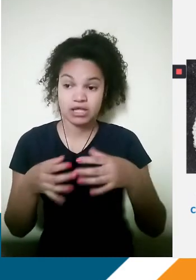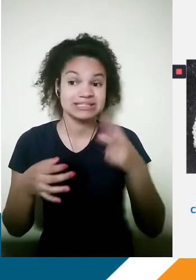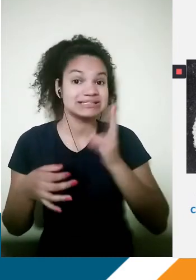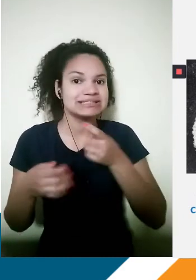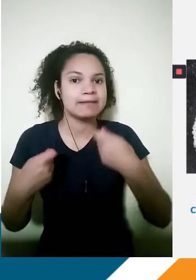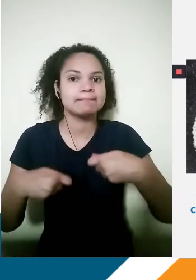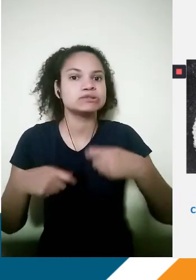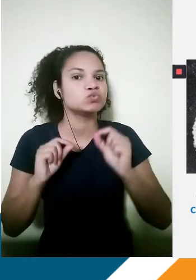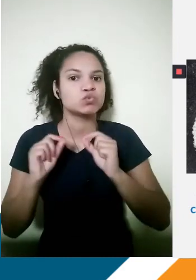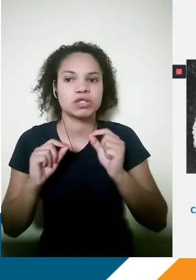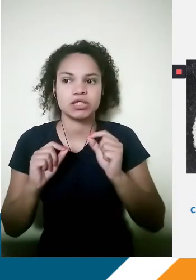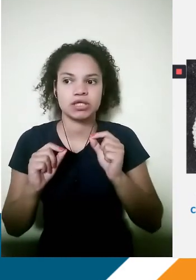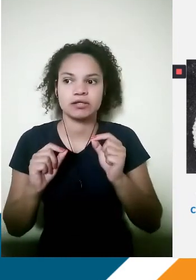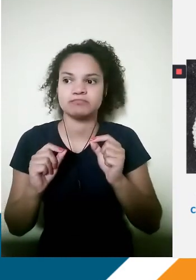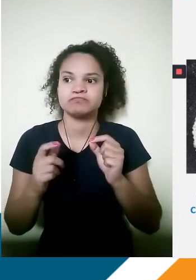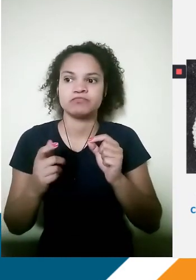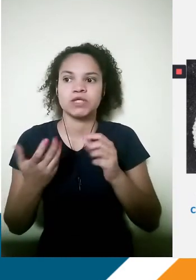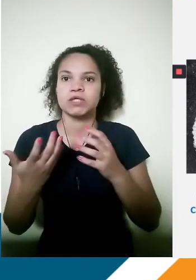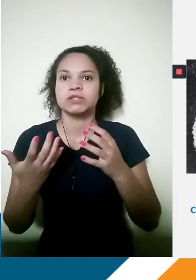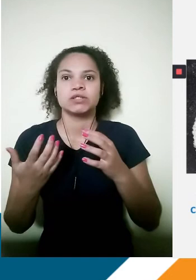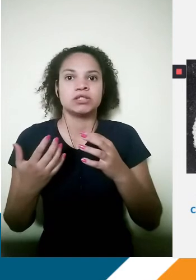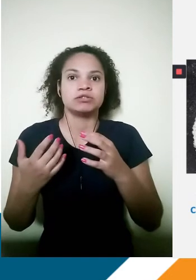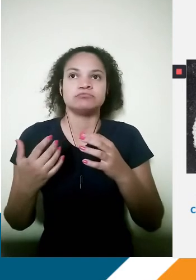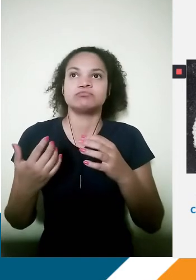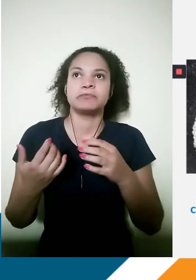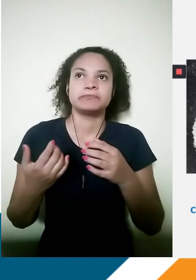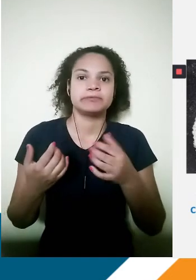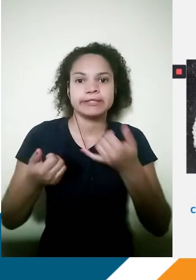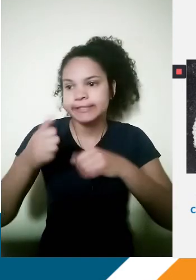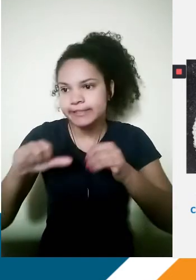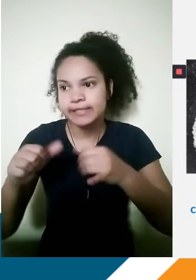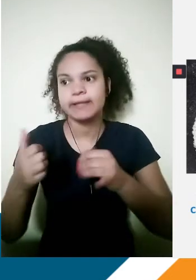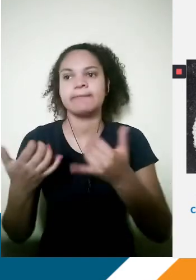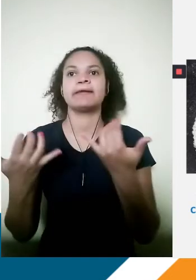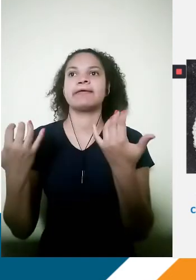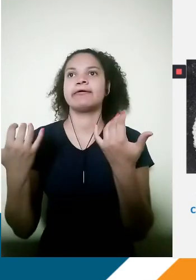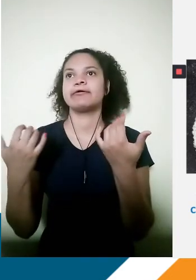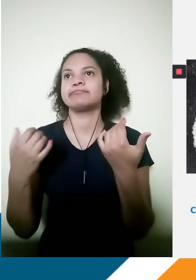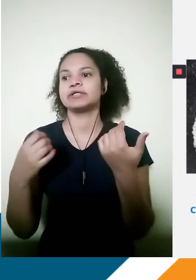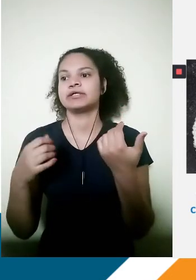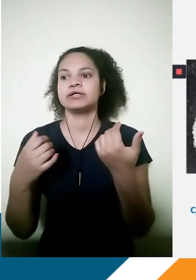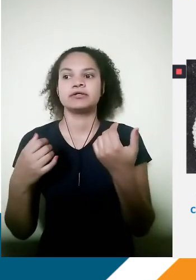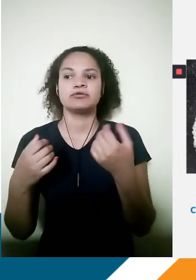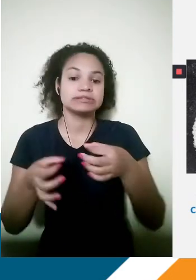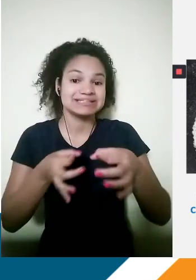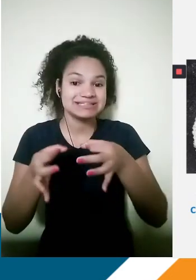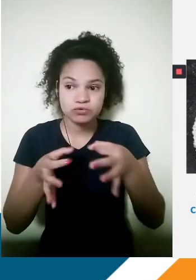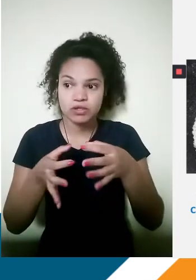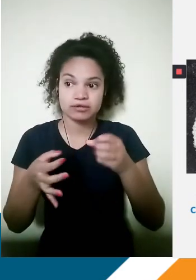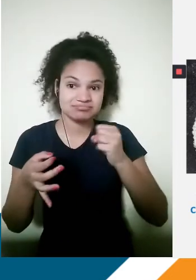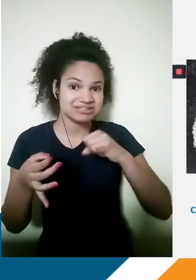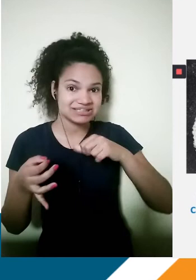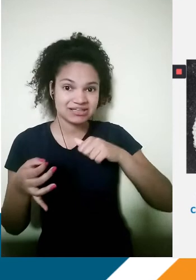necessário o que? Algum sinal reprodutivo, um sinal bioquímico, uma sinalização celular, para